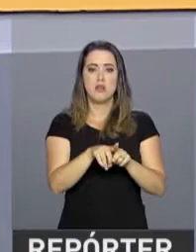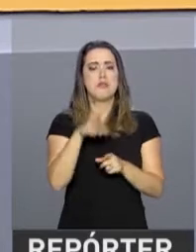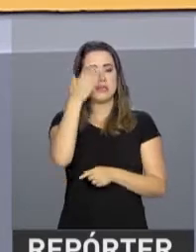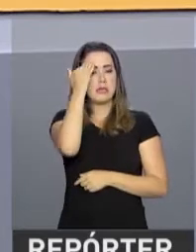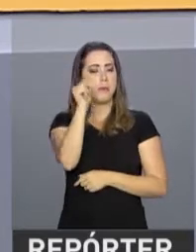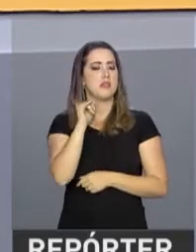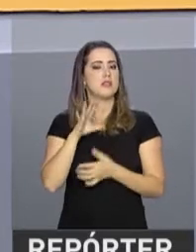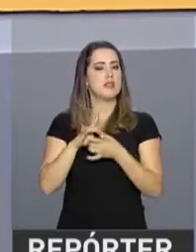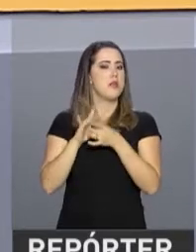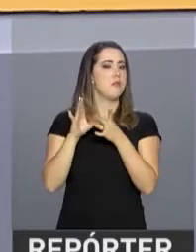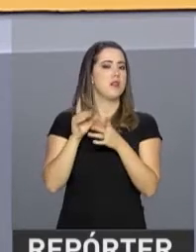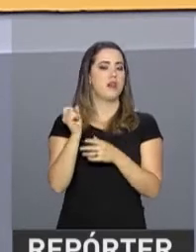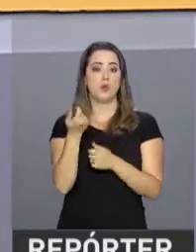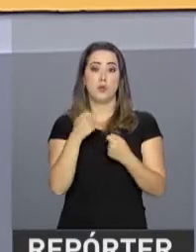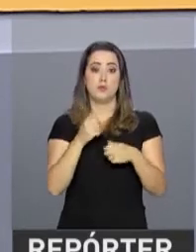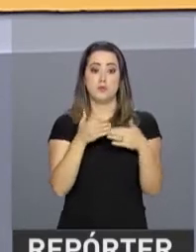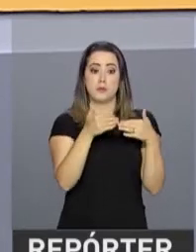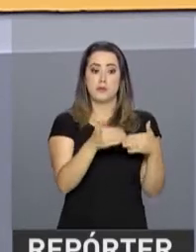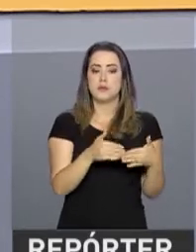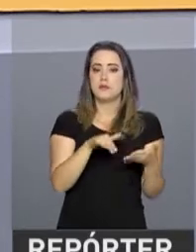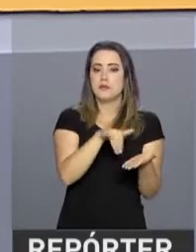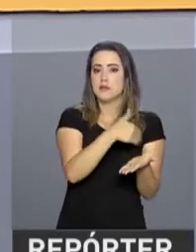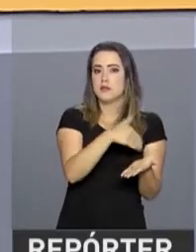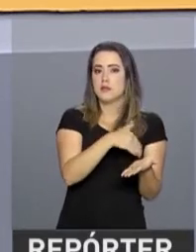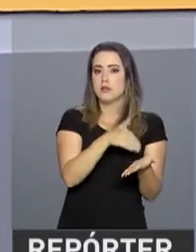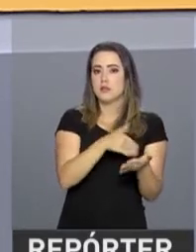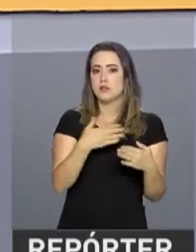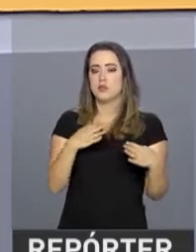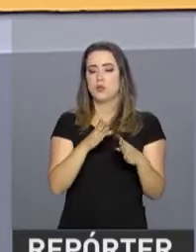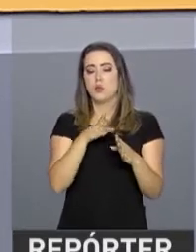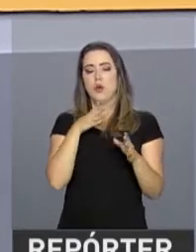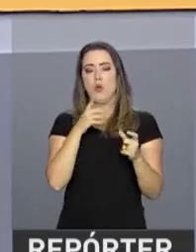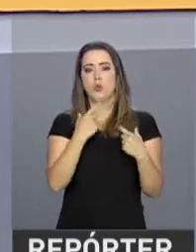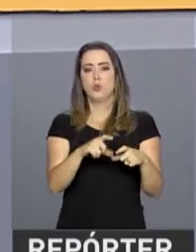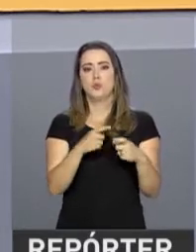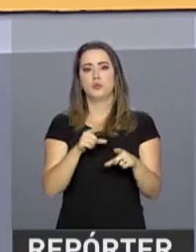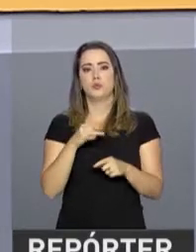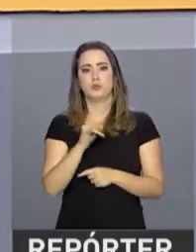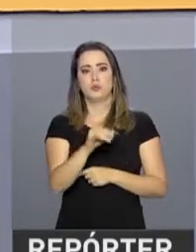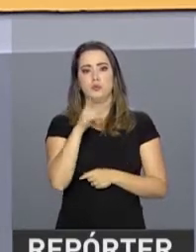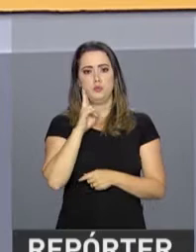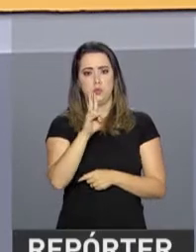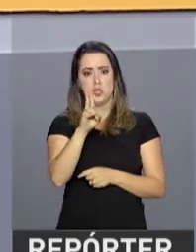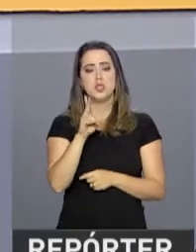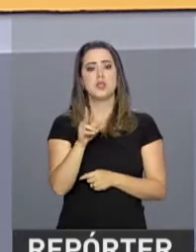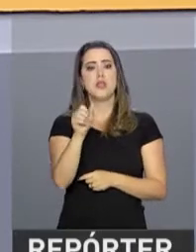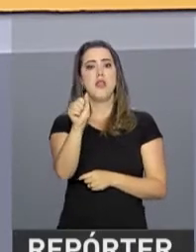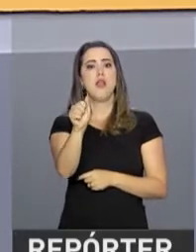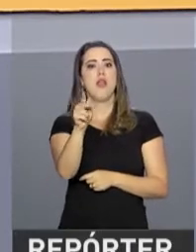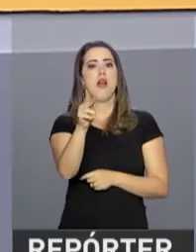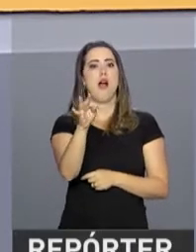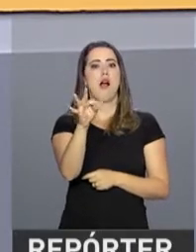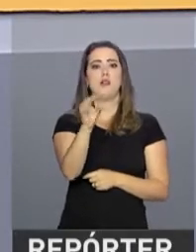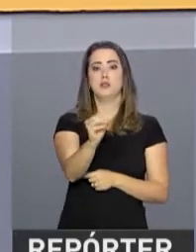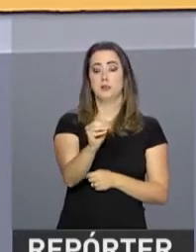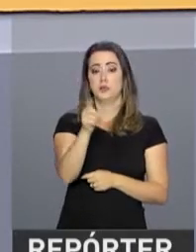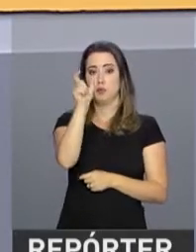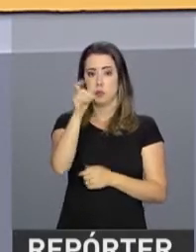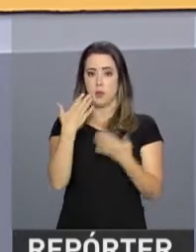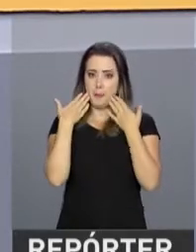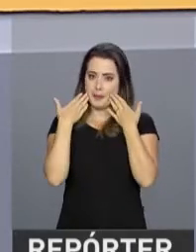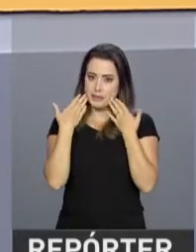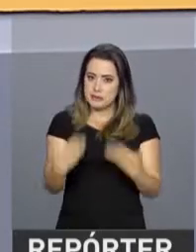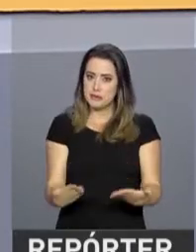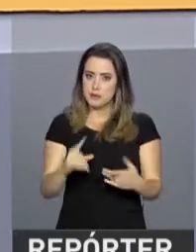dispensado ou se deve se apresentar à seleção geral caso seja considera considerado apto o candidato vai se apresentar